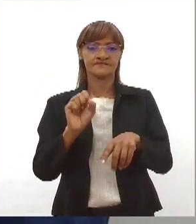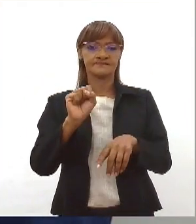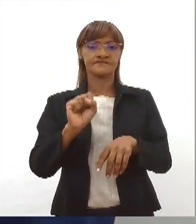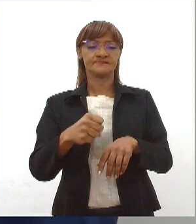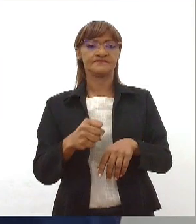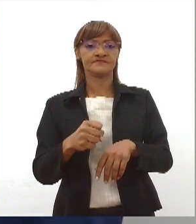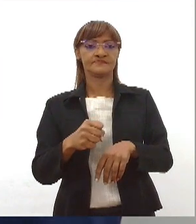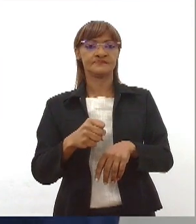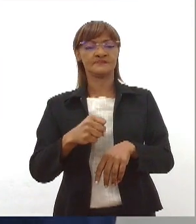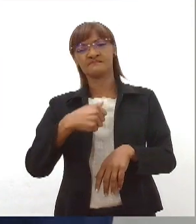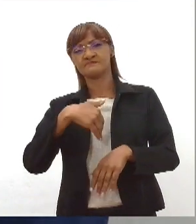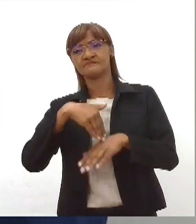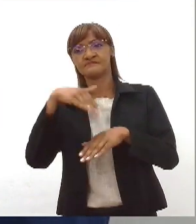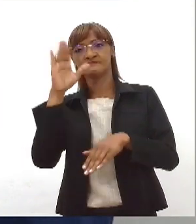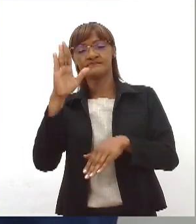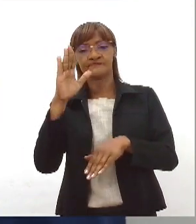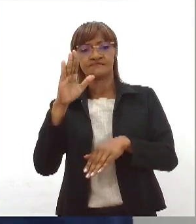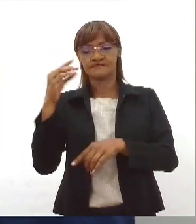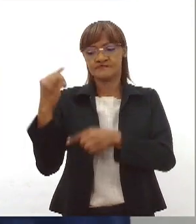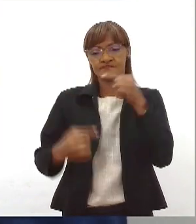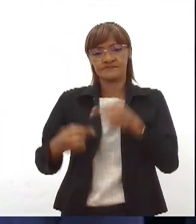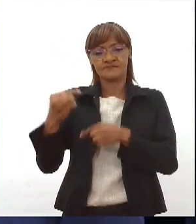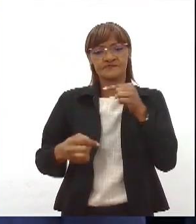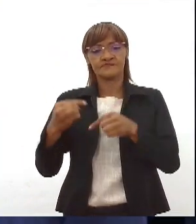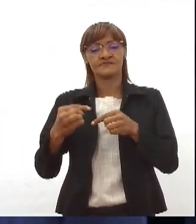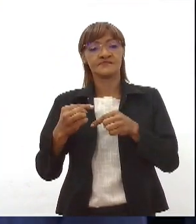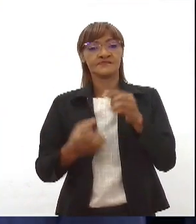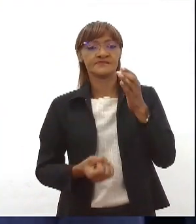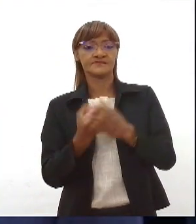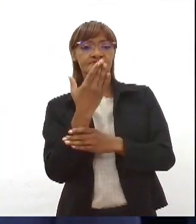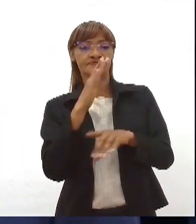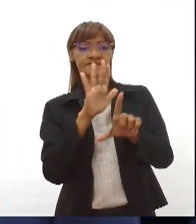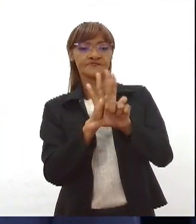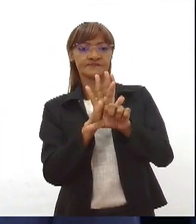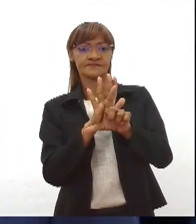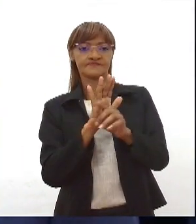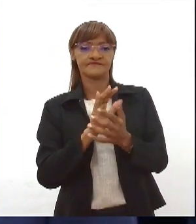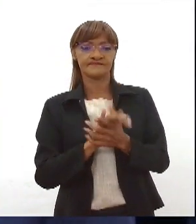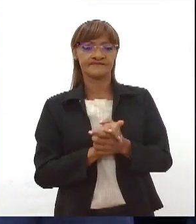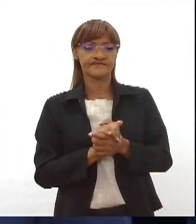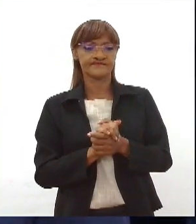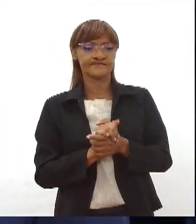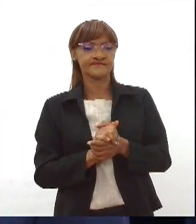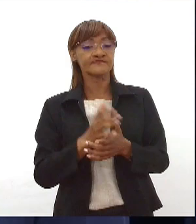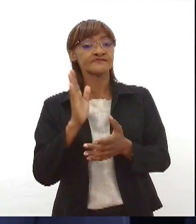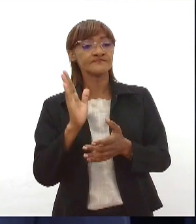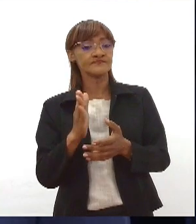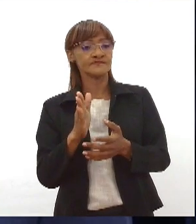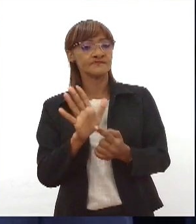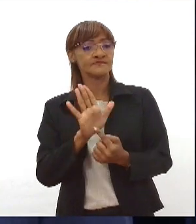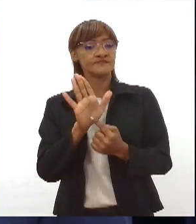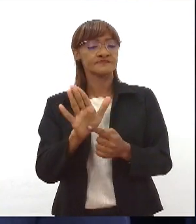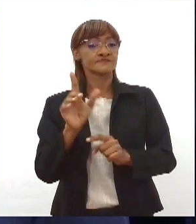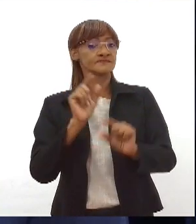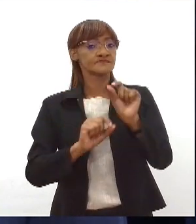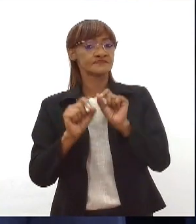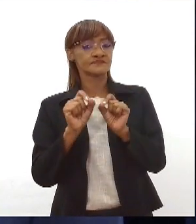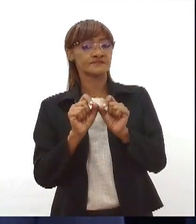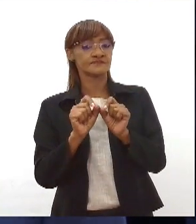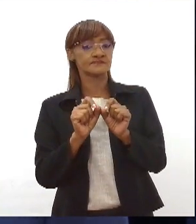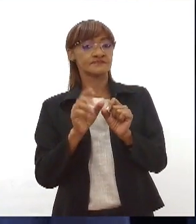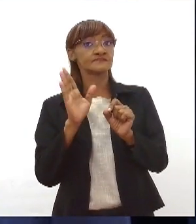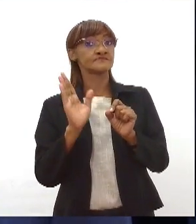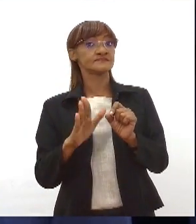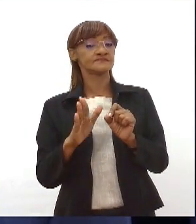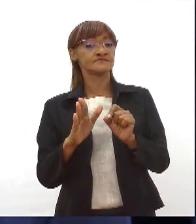propor discutir e criar leis Luciano inova quando ele não faz aquilo que digamos assim o legislativo Estava sempre